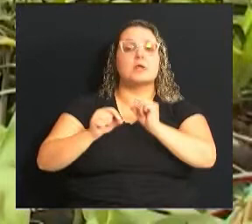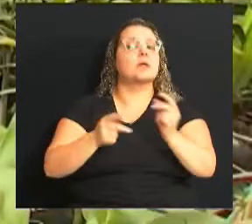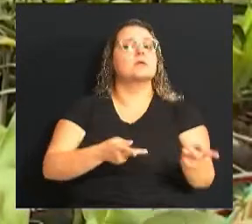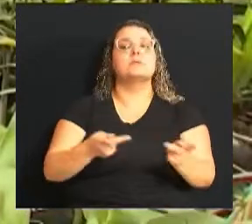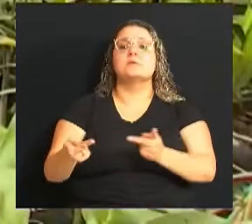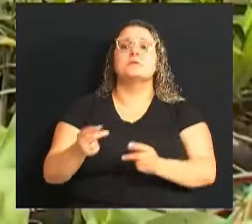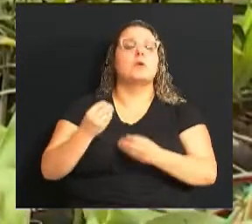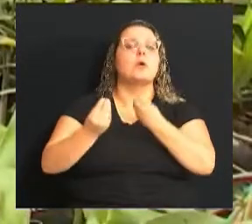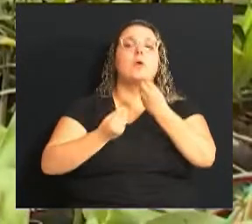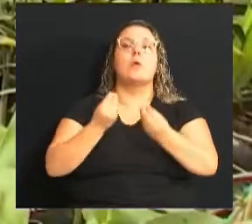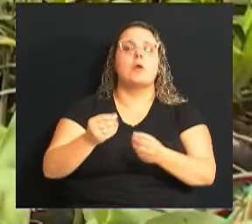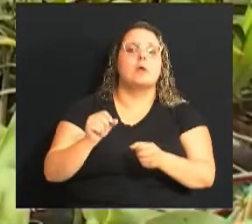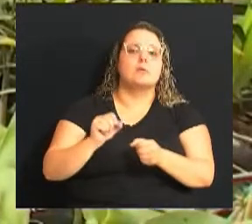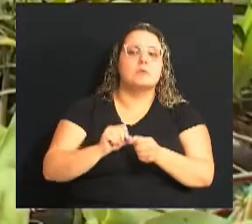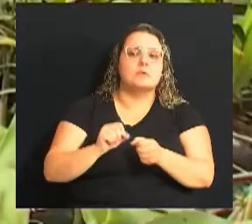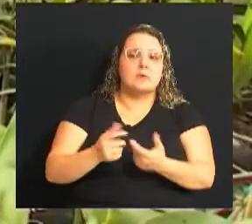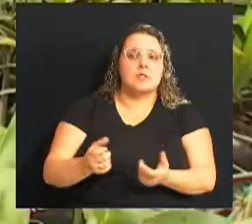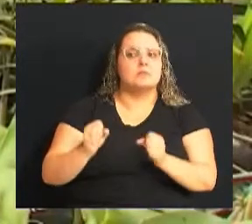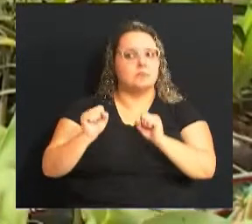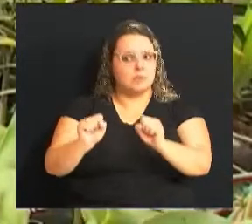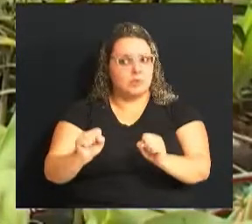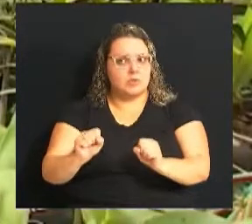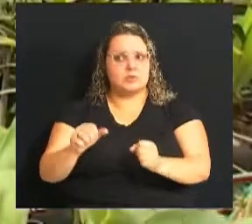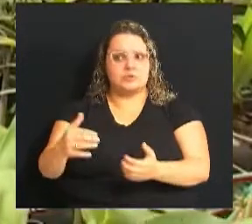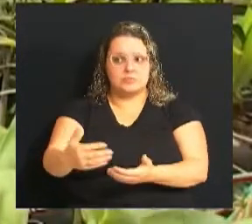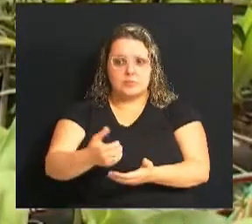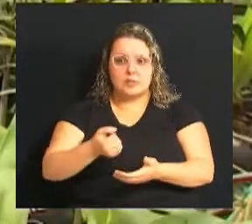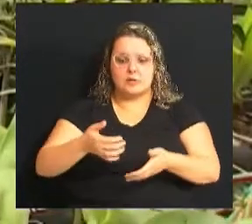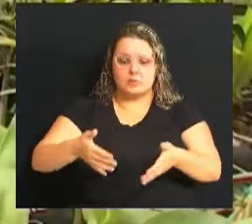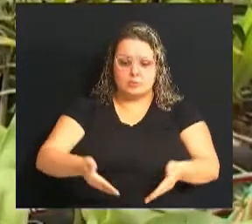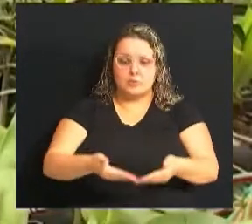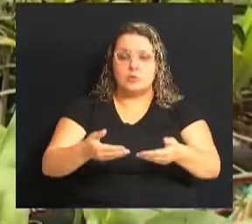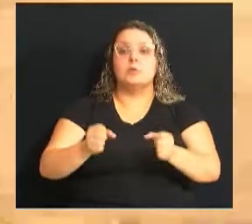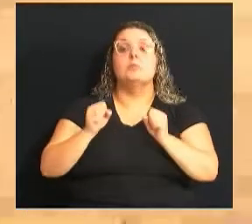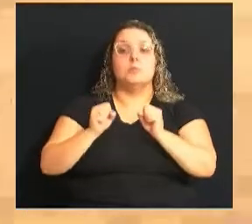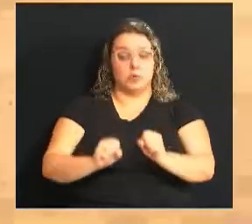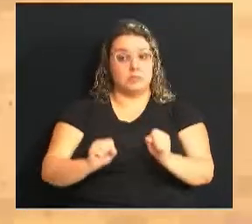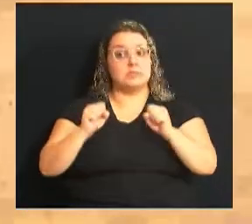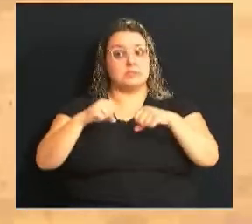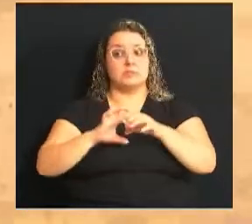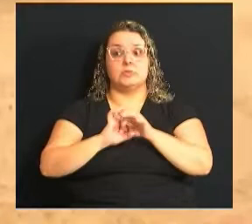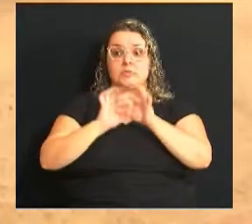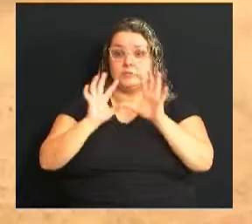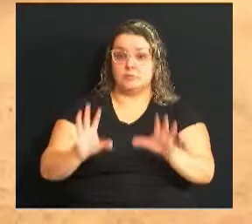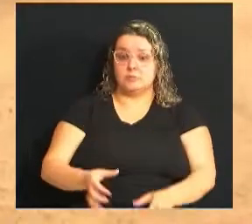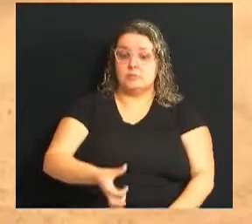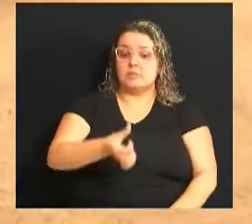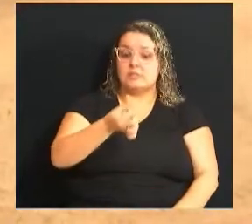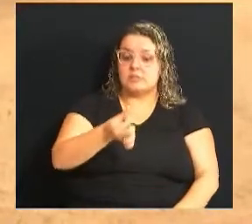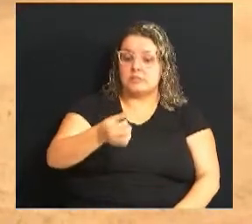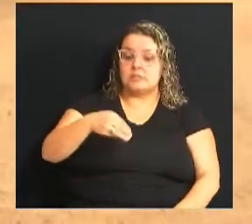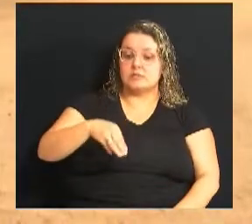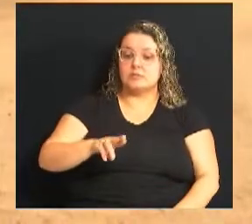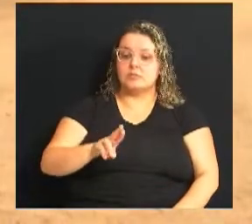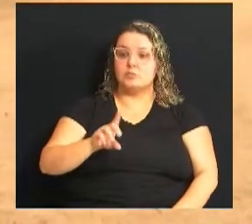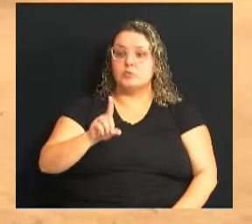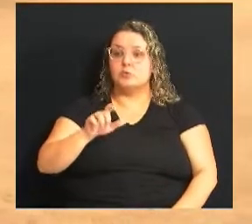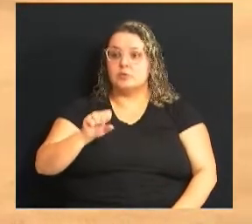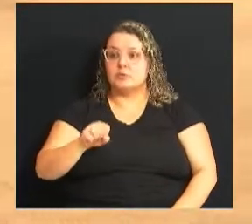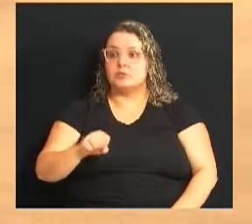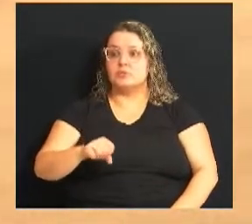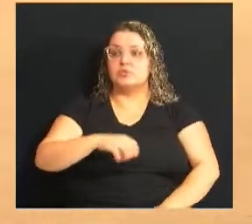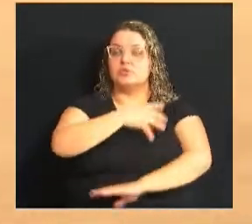faz, pode, não é? Pegar mudas, enfim. Pode sim, nós liberamos 6 mudas de árvores ou